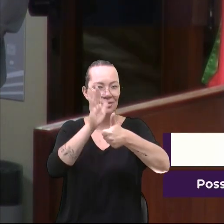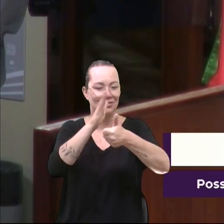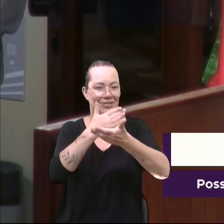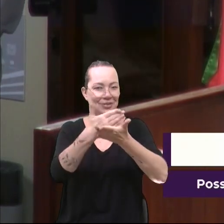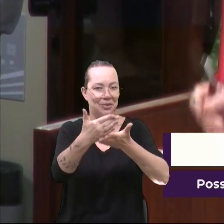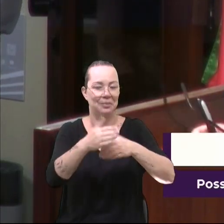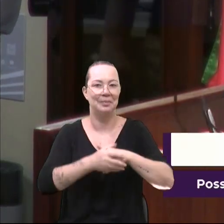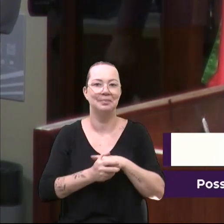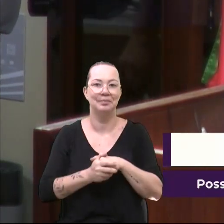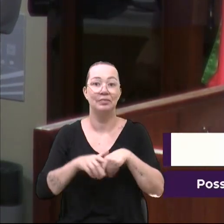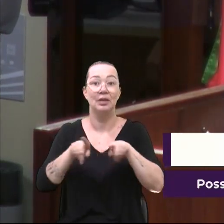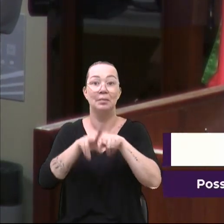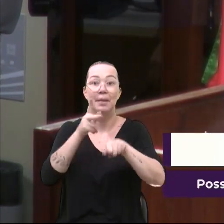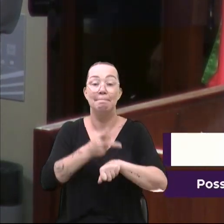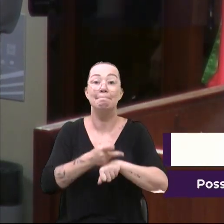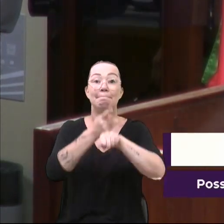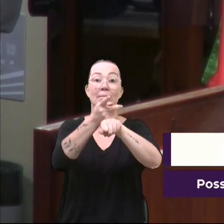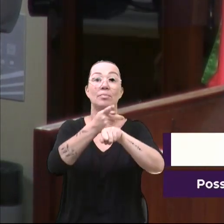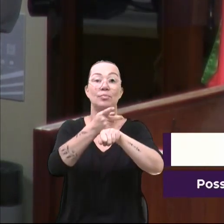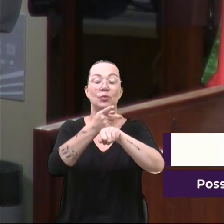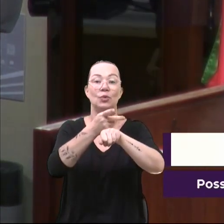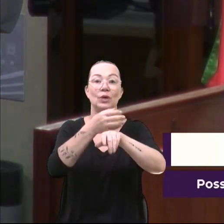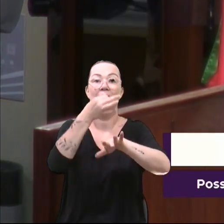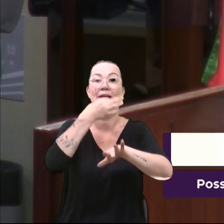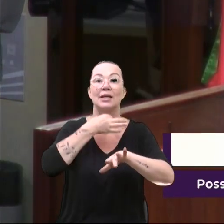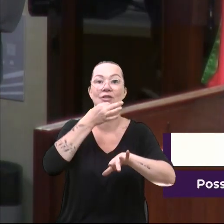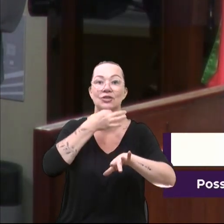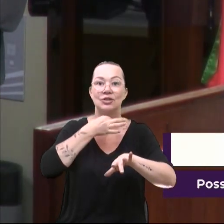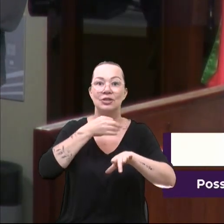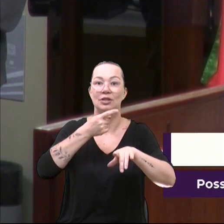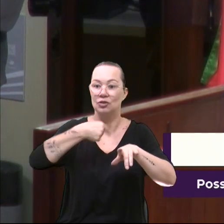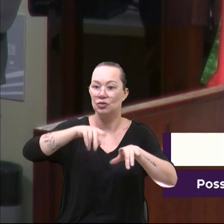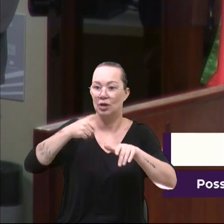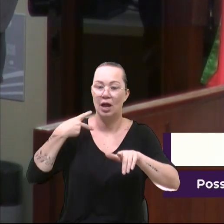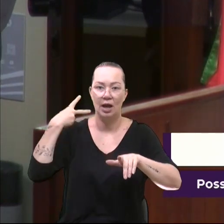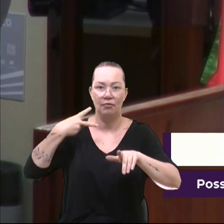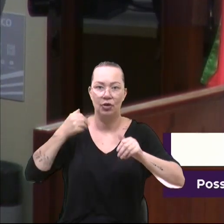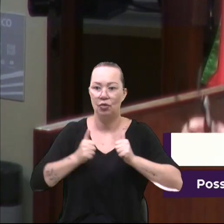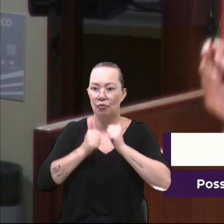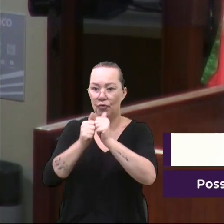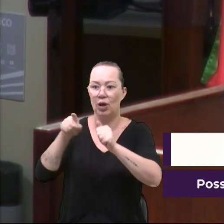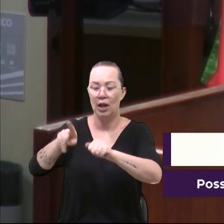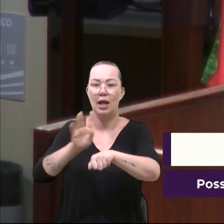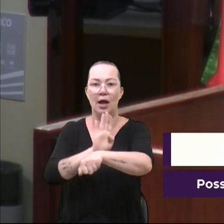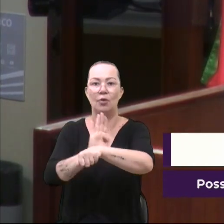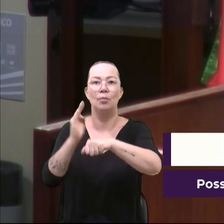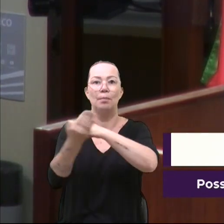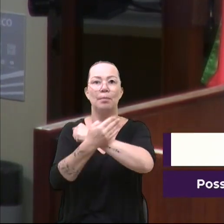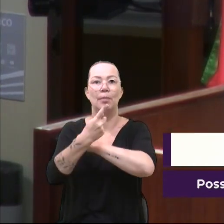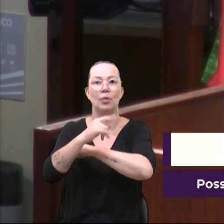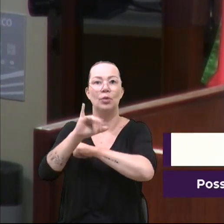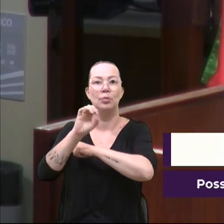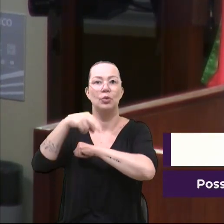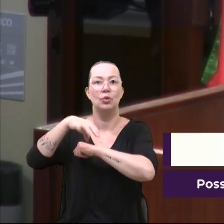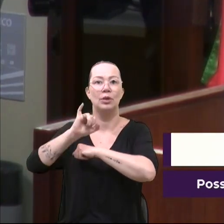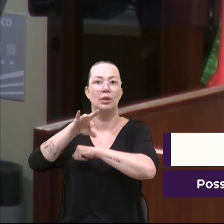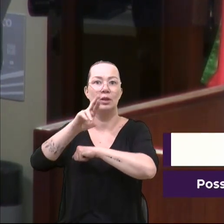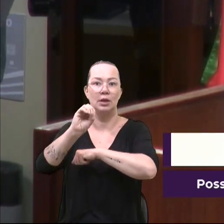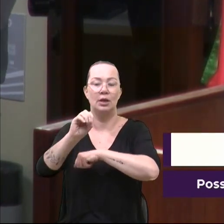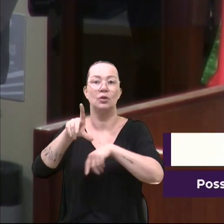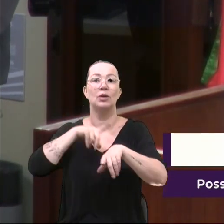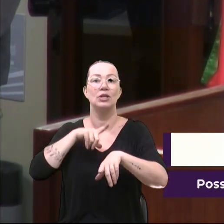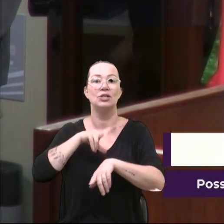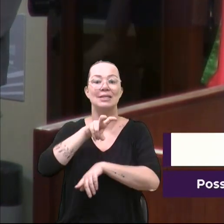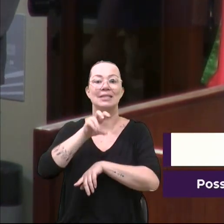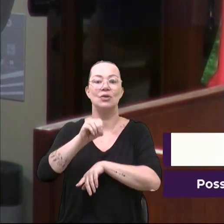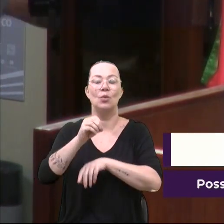Prêmio Caxias para um time de futebol num bairro, nós levamos à Câmara, lá no Pioneiro, 50 anos do time Bahia.